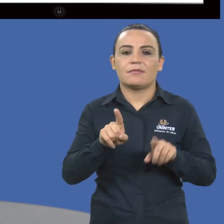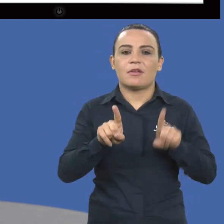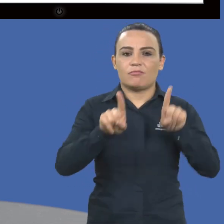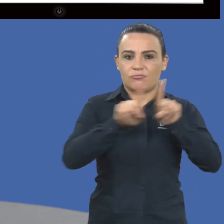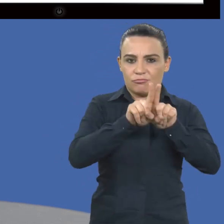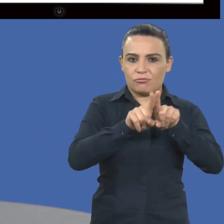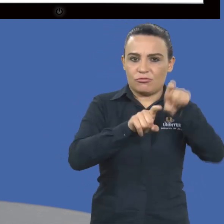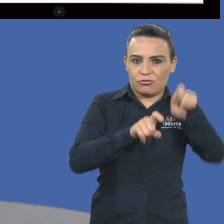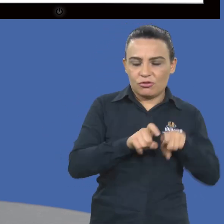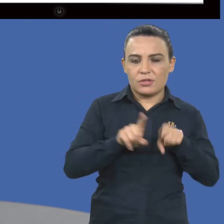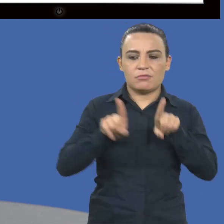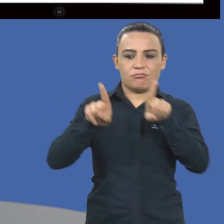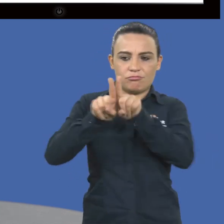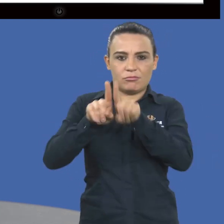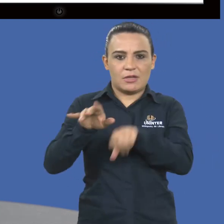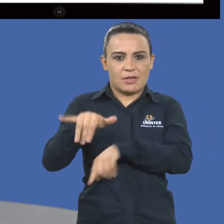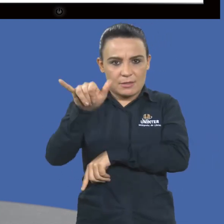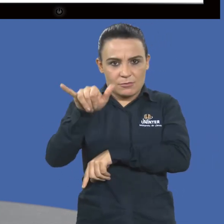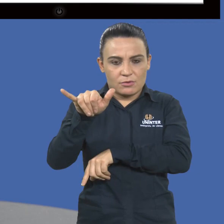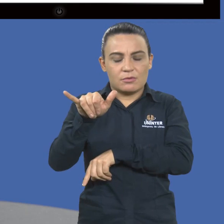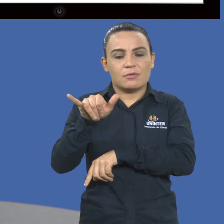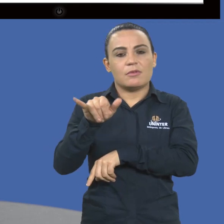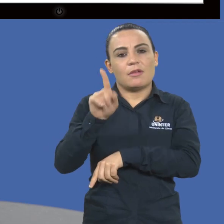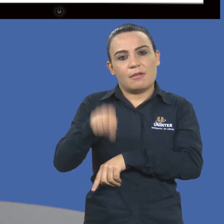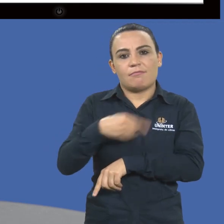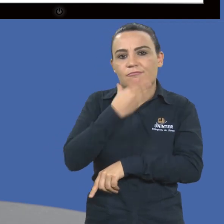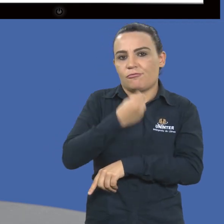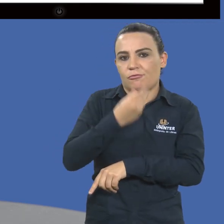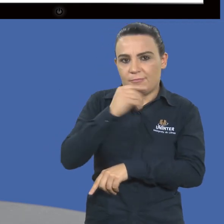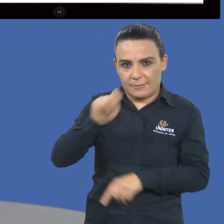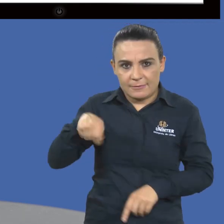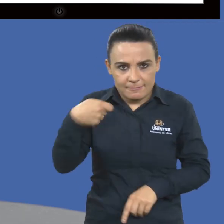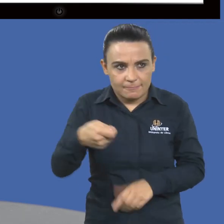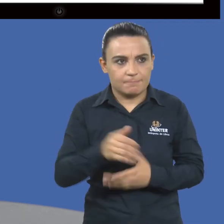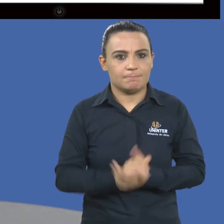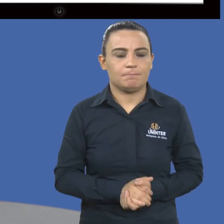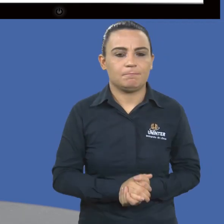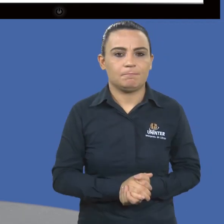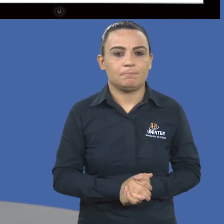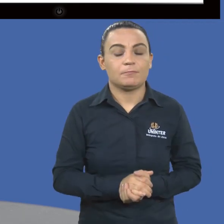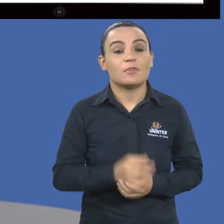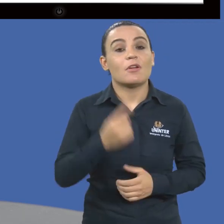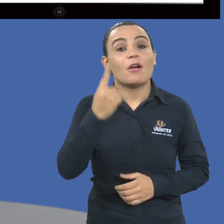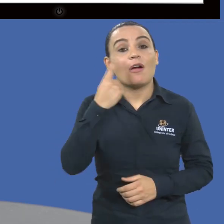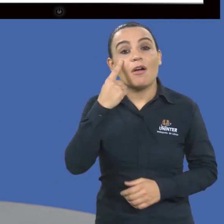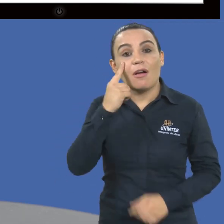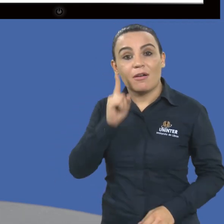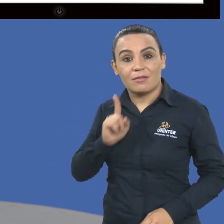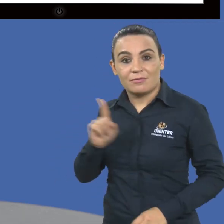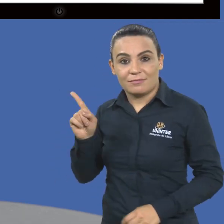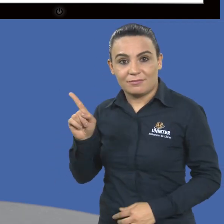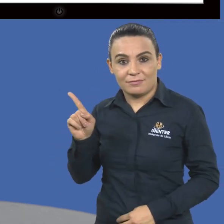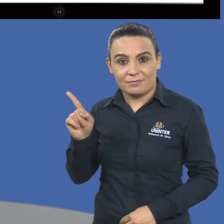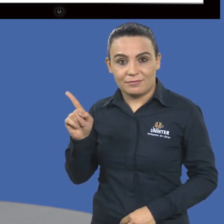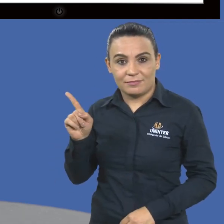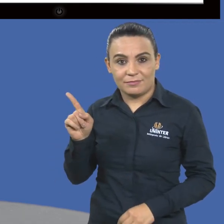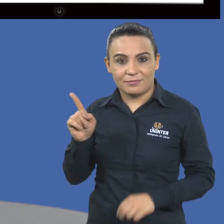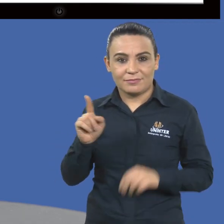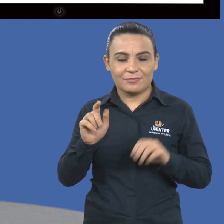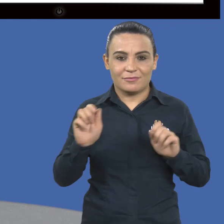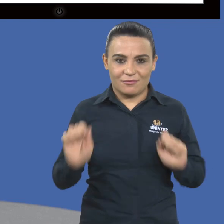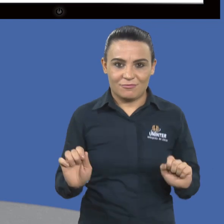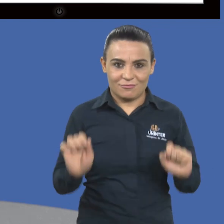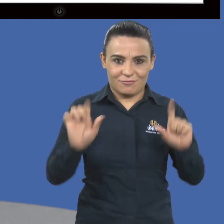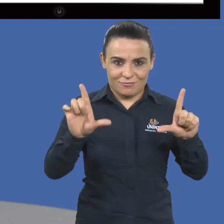é um homem, né? Muito bem. Nessa prancha, nós estamos